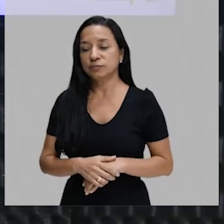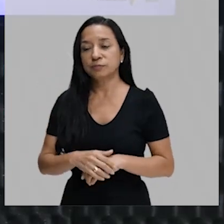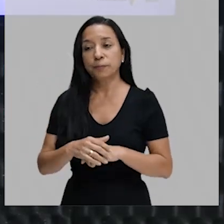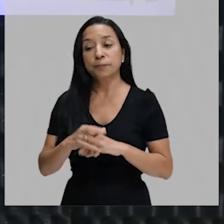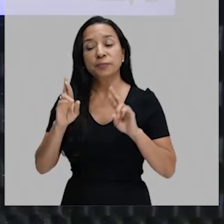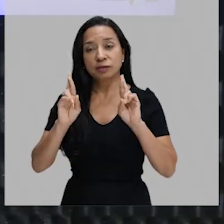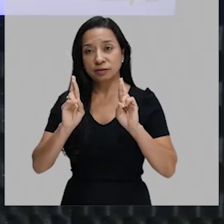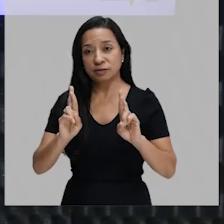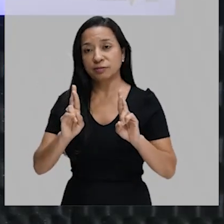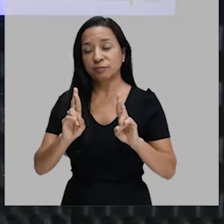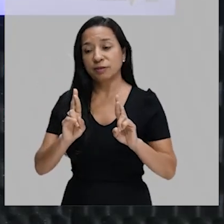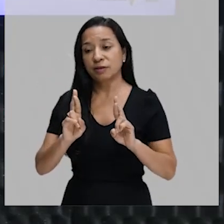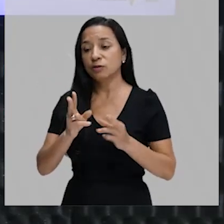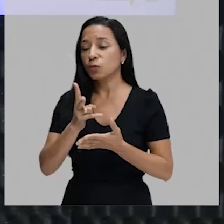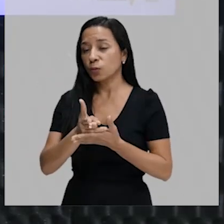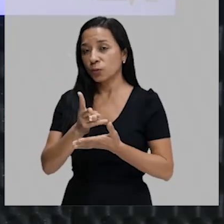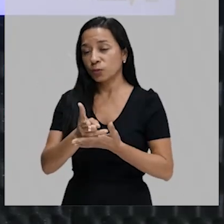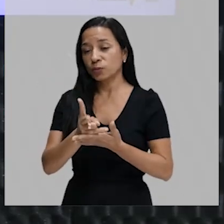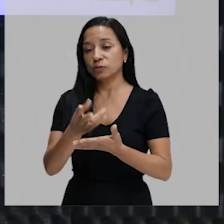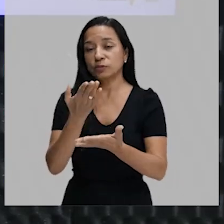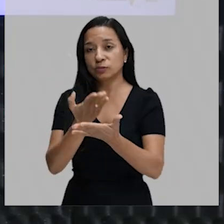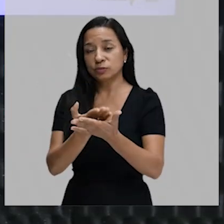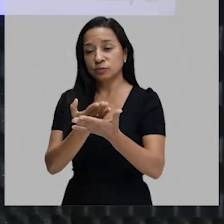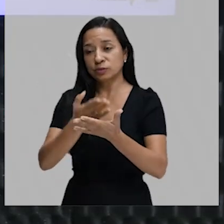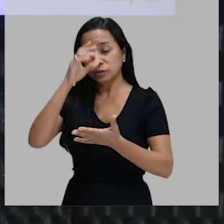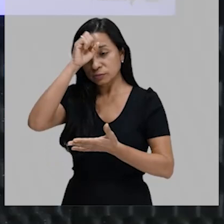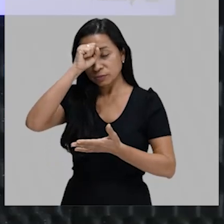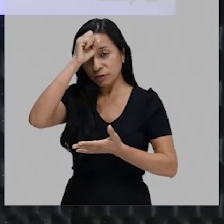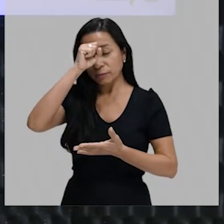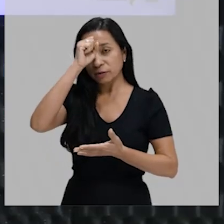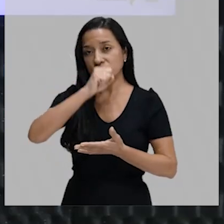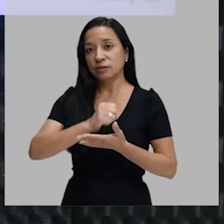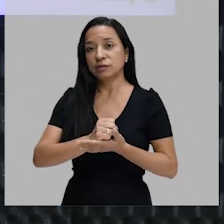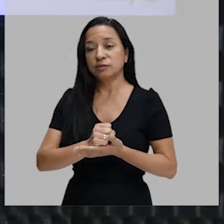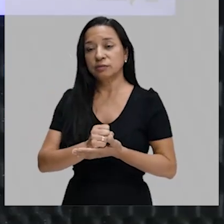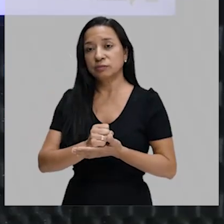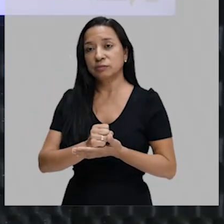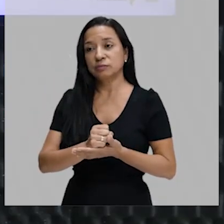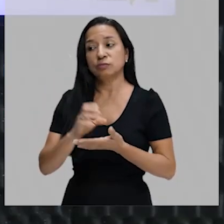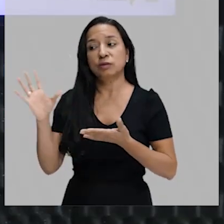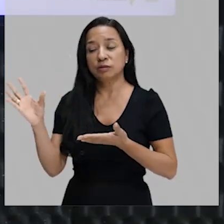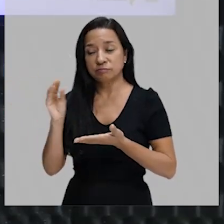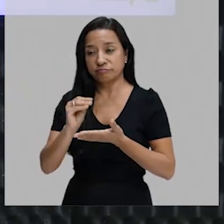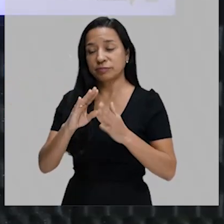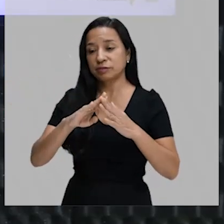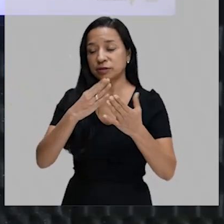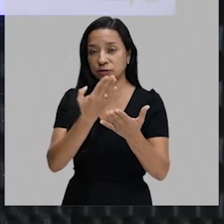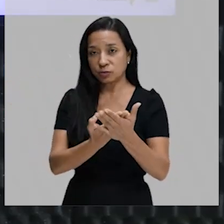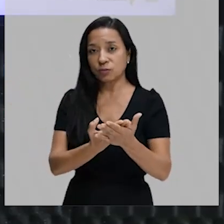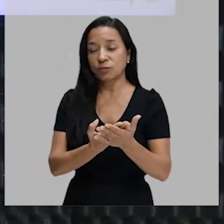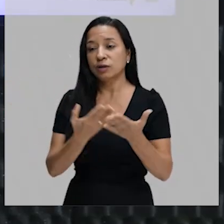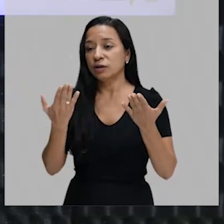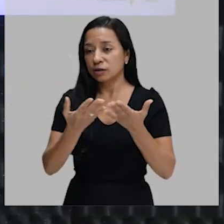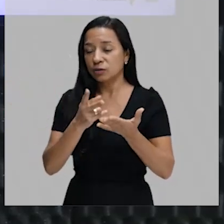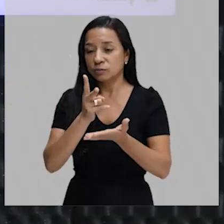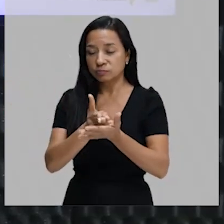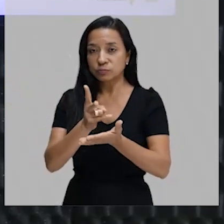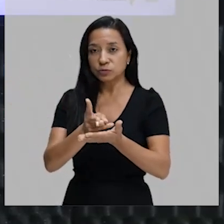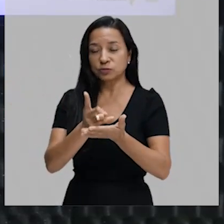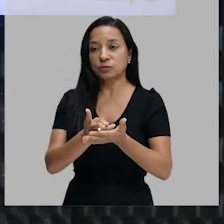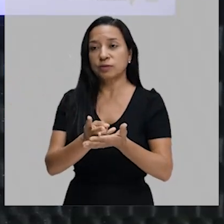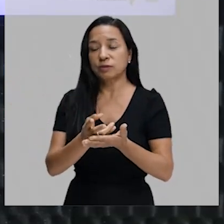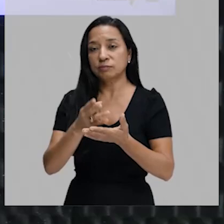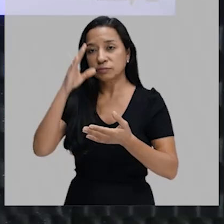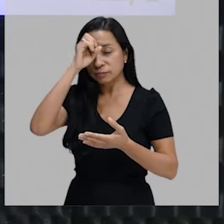vocês estejam aí dando continuidade ao seu processo de aprendizagem, que você já traz da escola e agora vai dar continuidade a